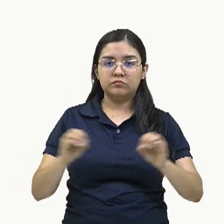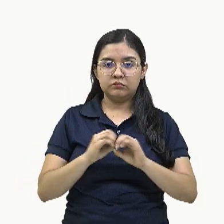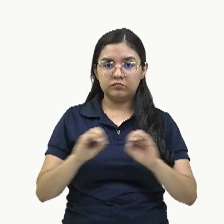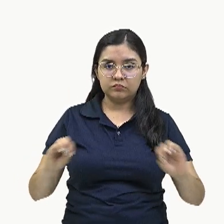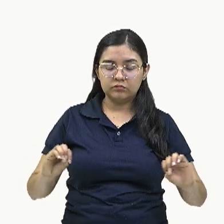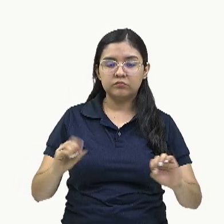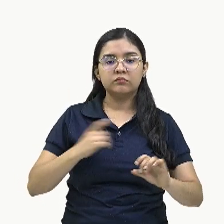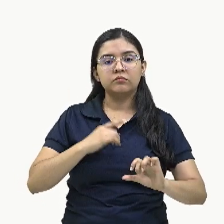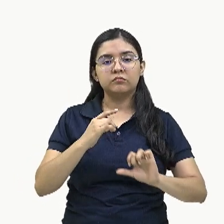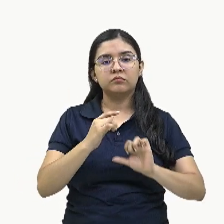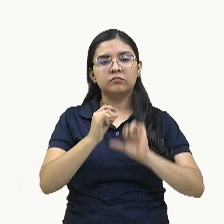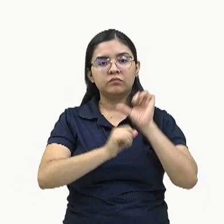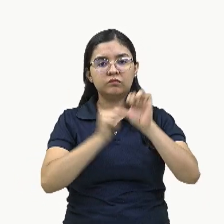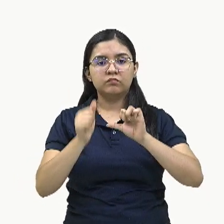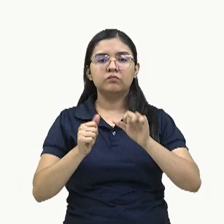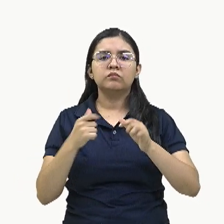educada.